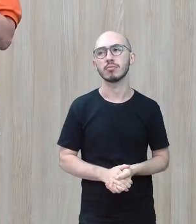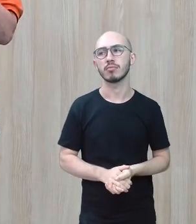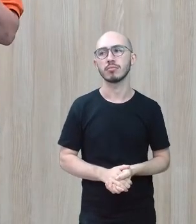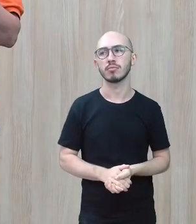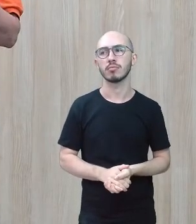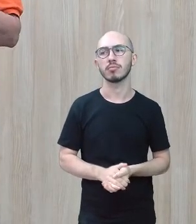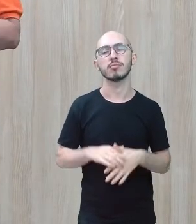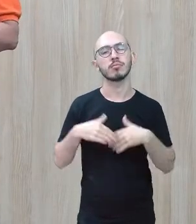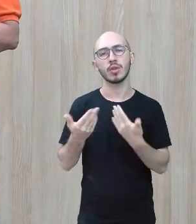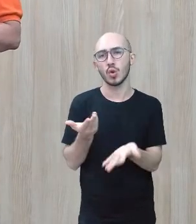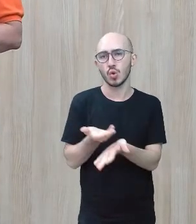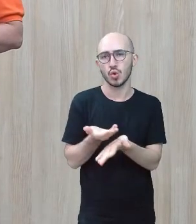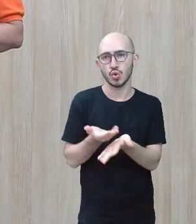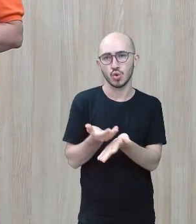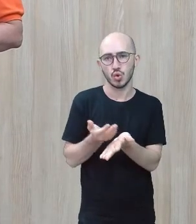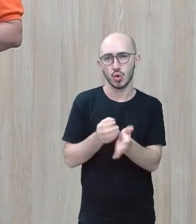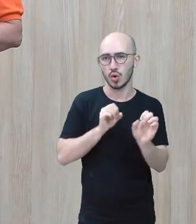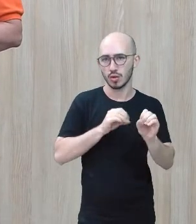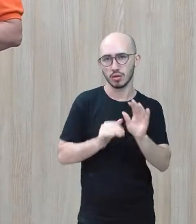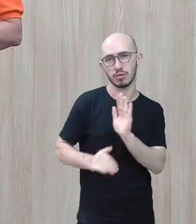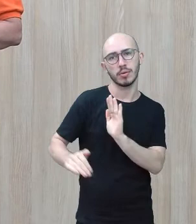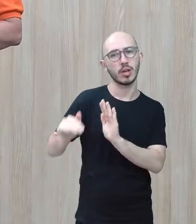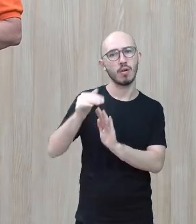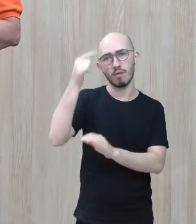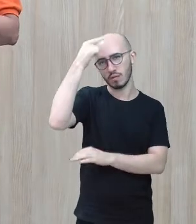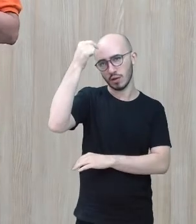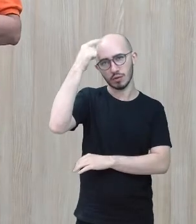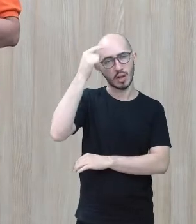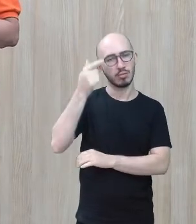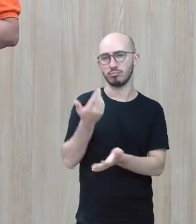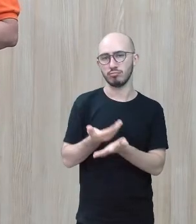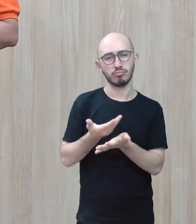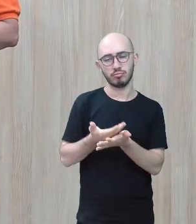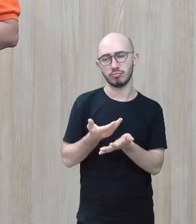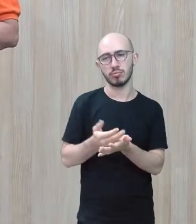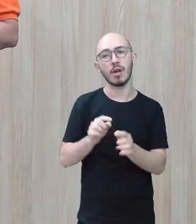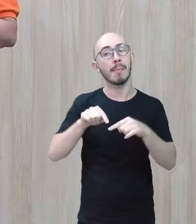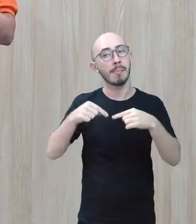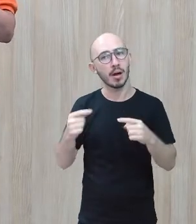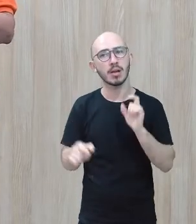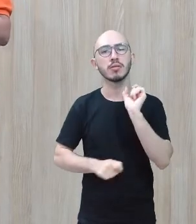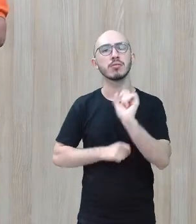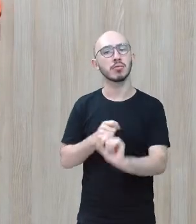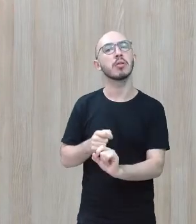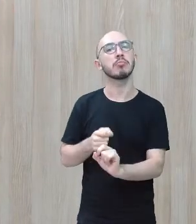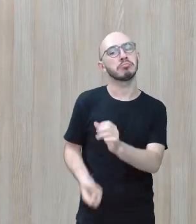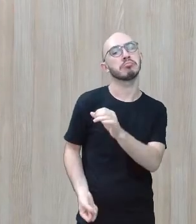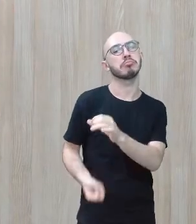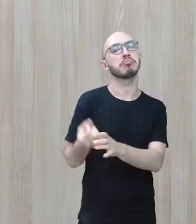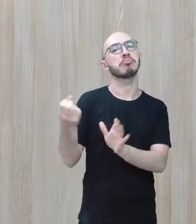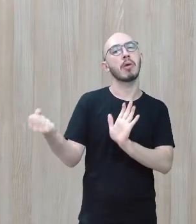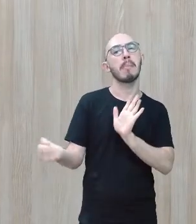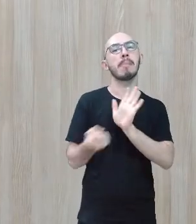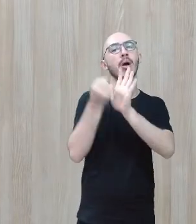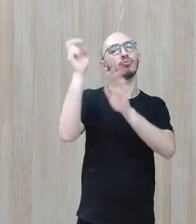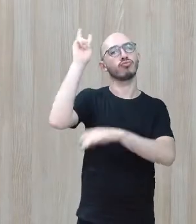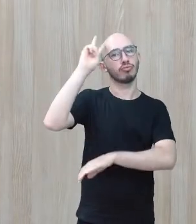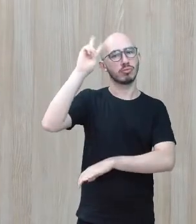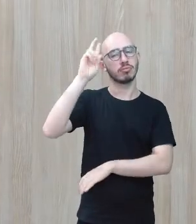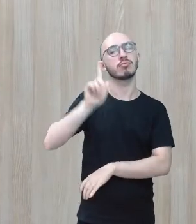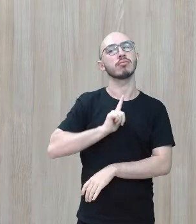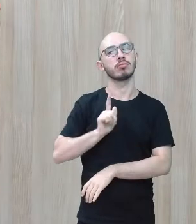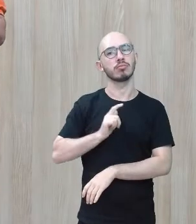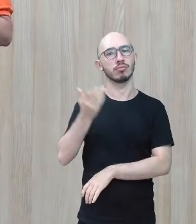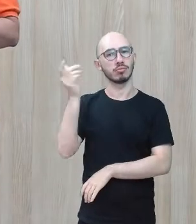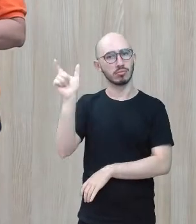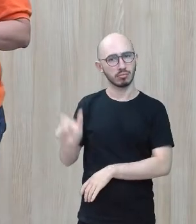a cursar o seu ensino superior. Mas, mesmo assim, ele fez história, não é, pessoal? Ele